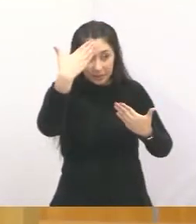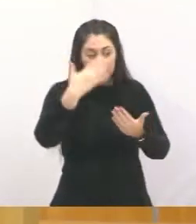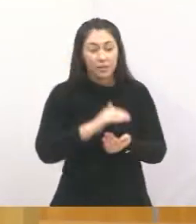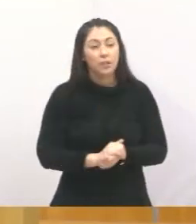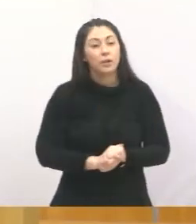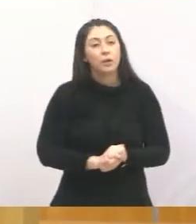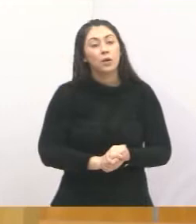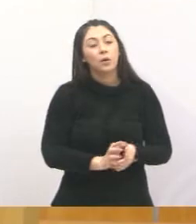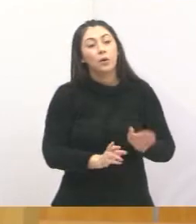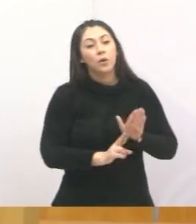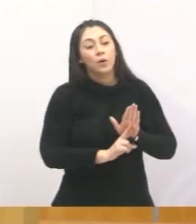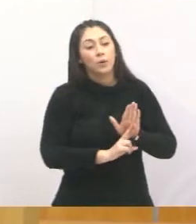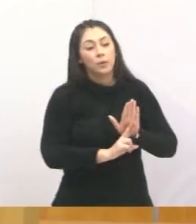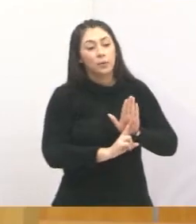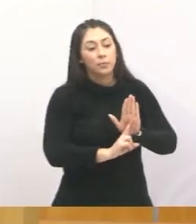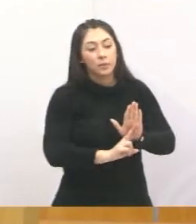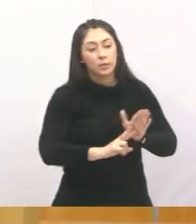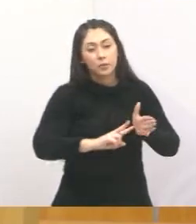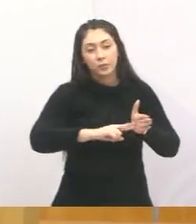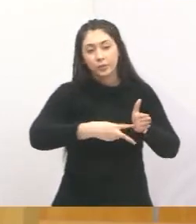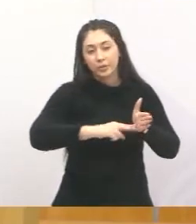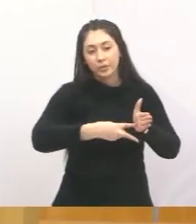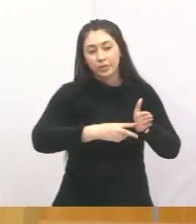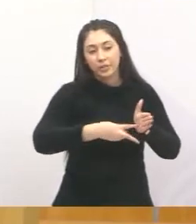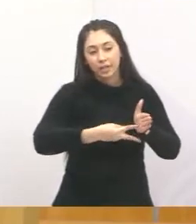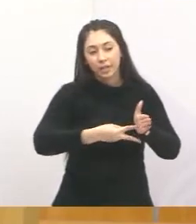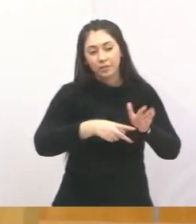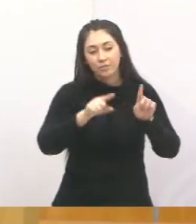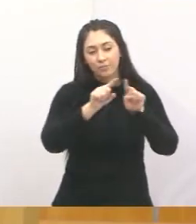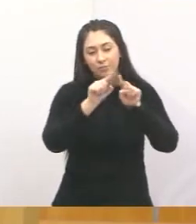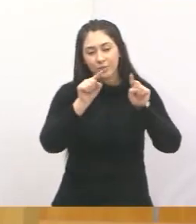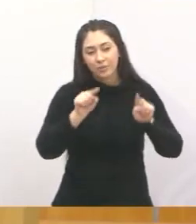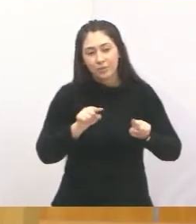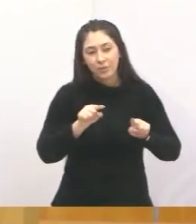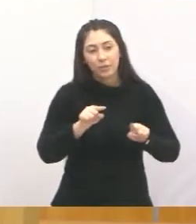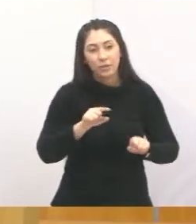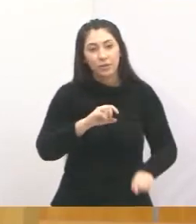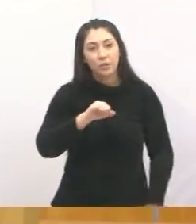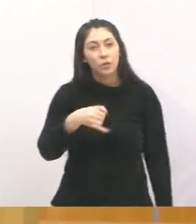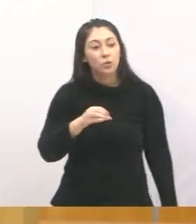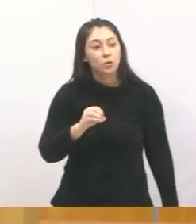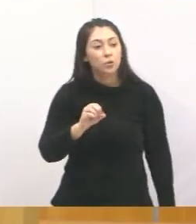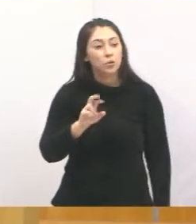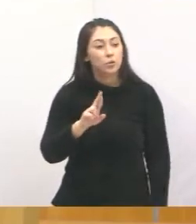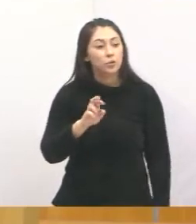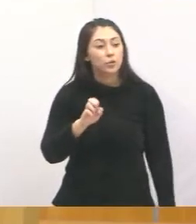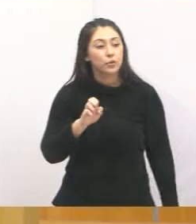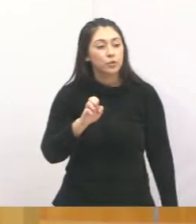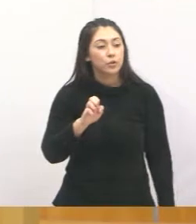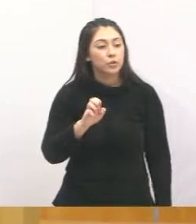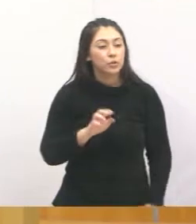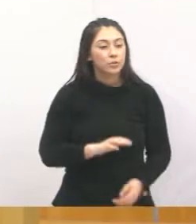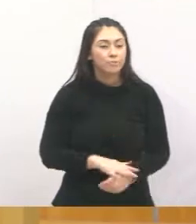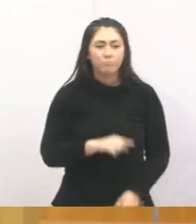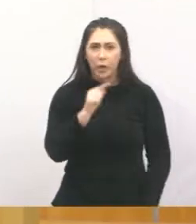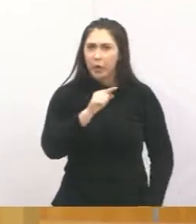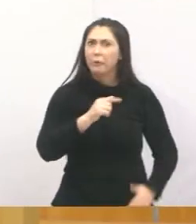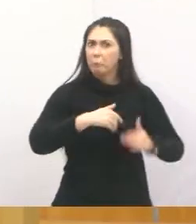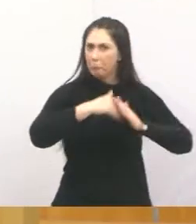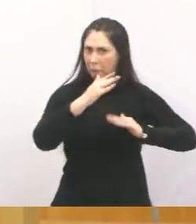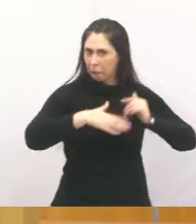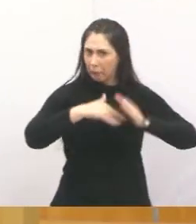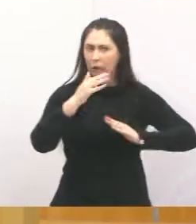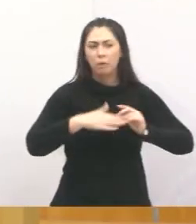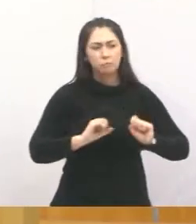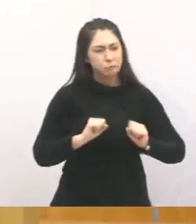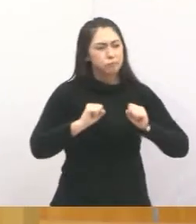os representantes do sindicato, dos servidores públicos, o seu Jorge, uma pessoa muito ativa